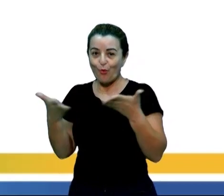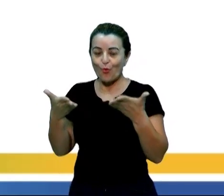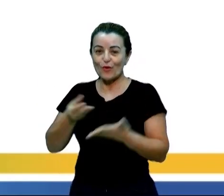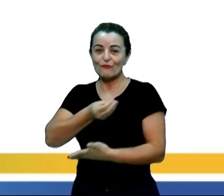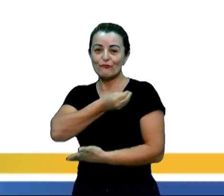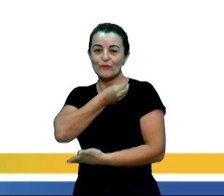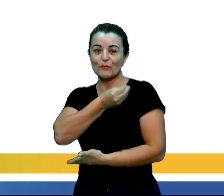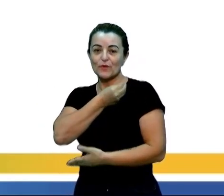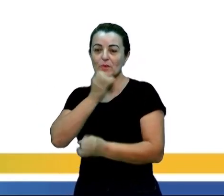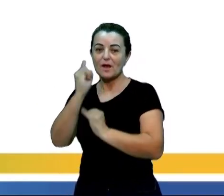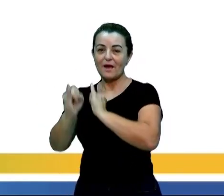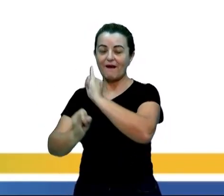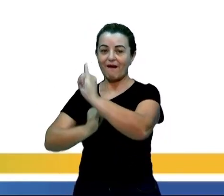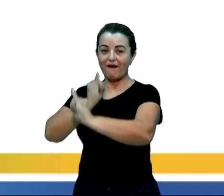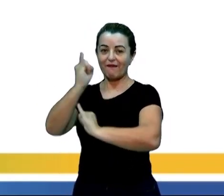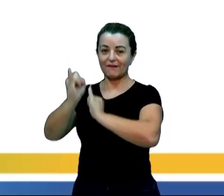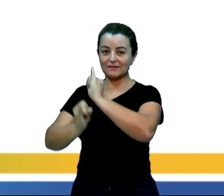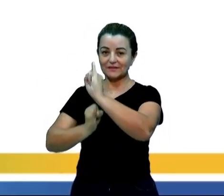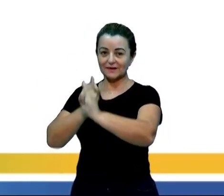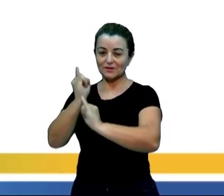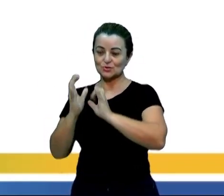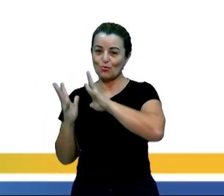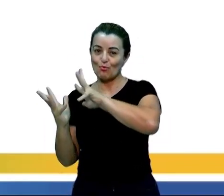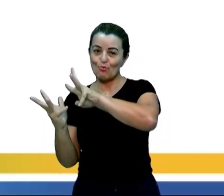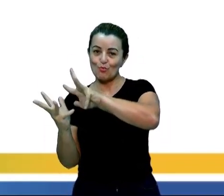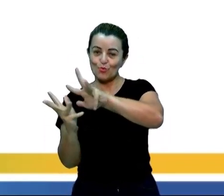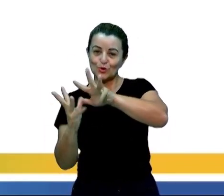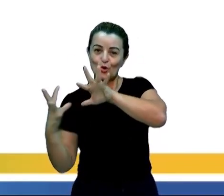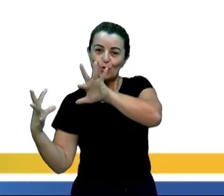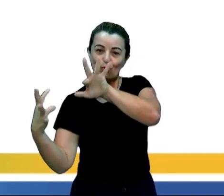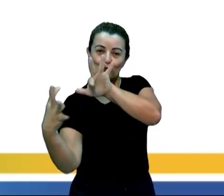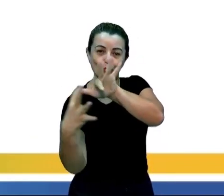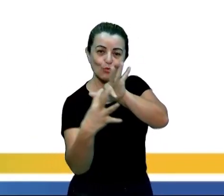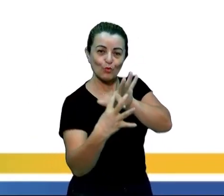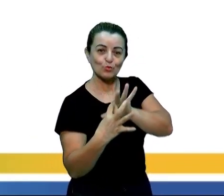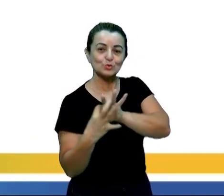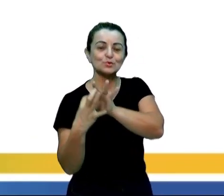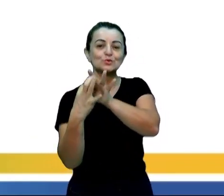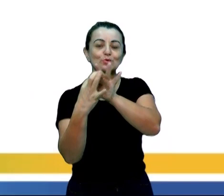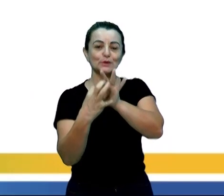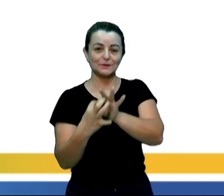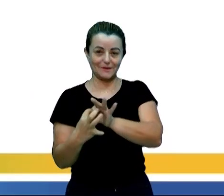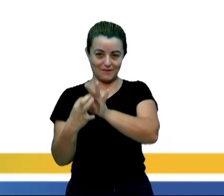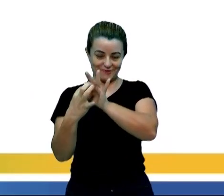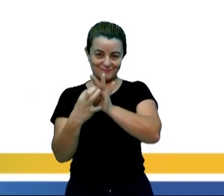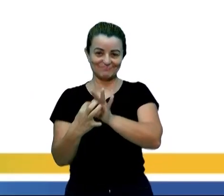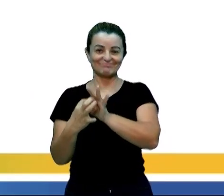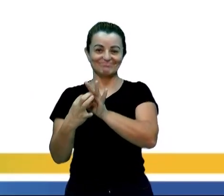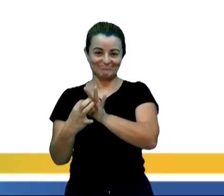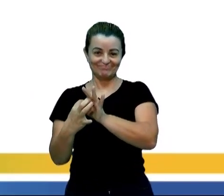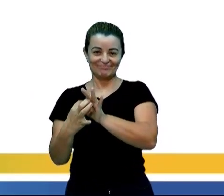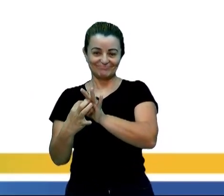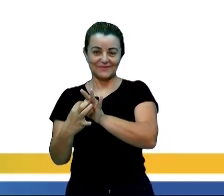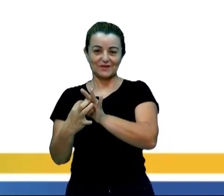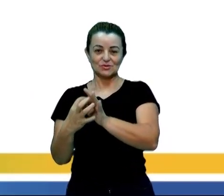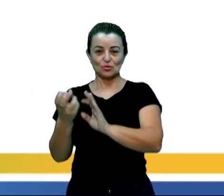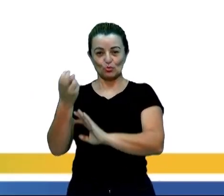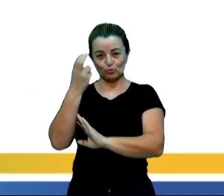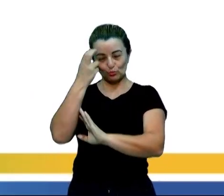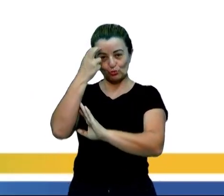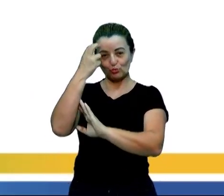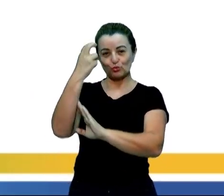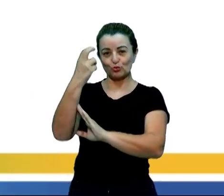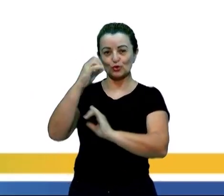onde o mundo está consolidado, onde a globalização está consolidada em termos de cultura